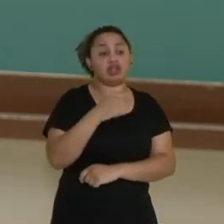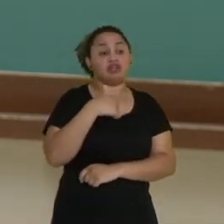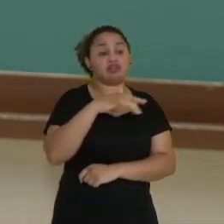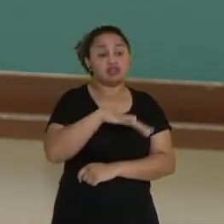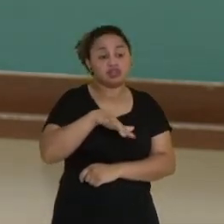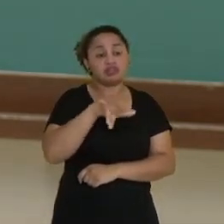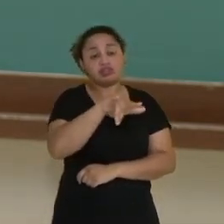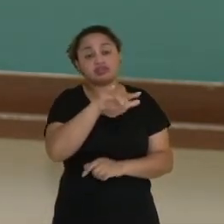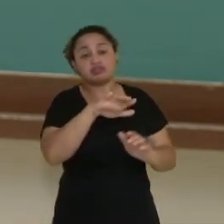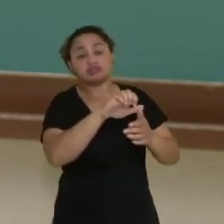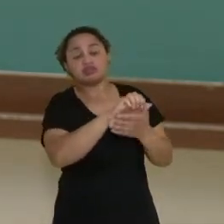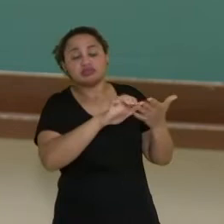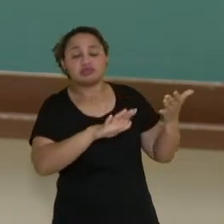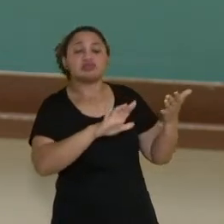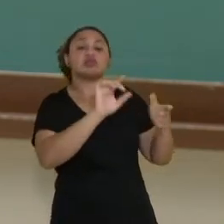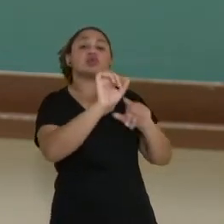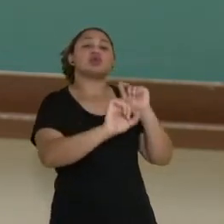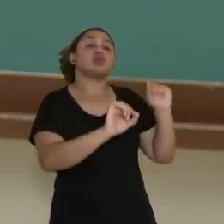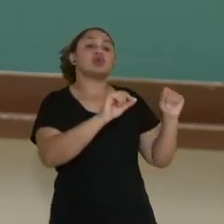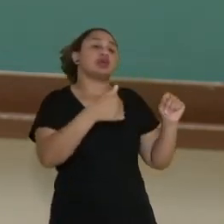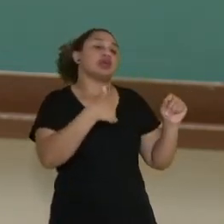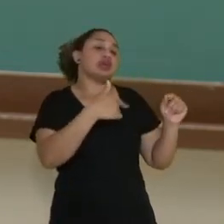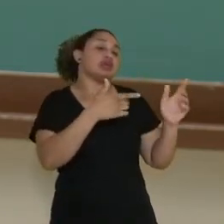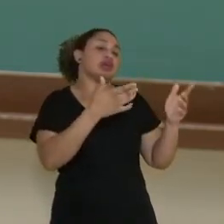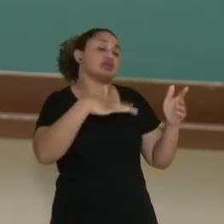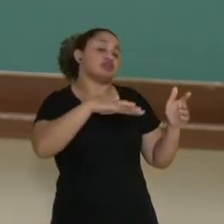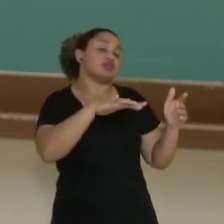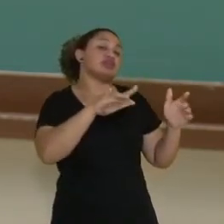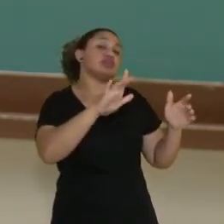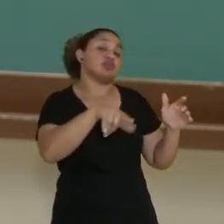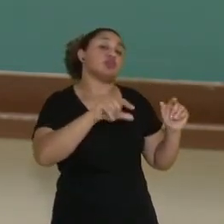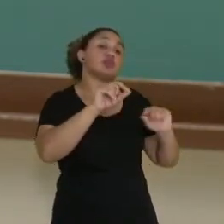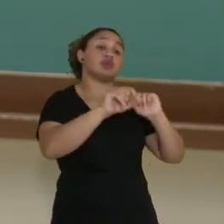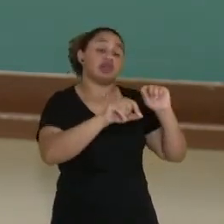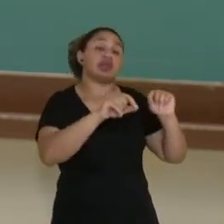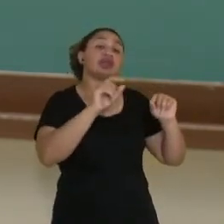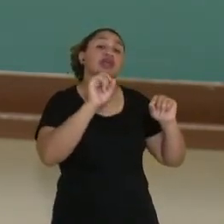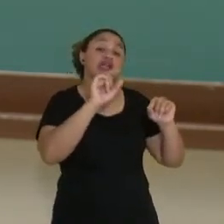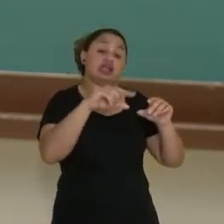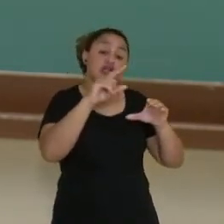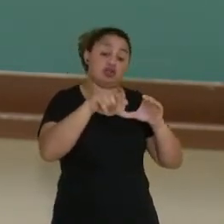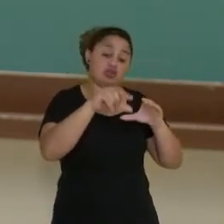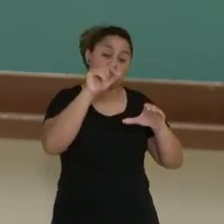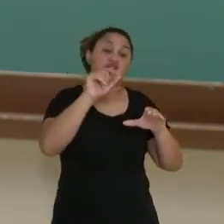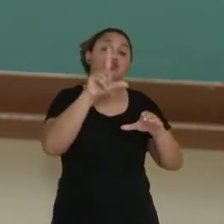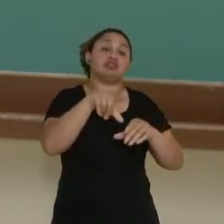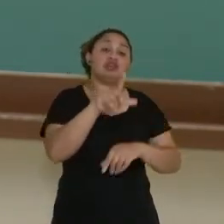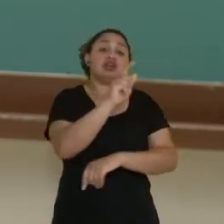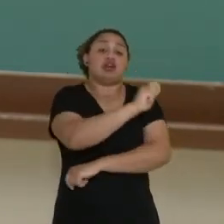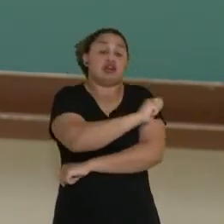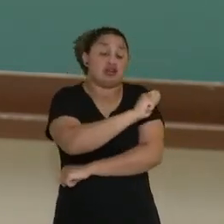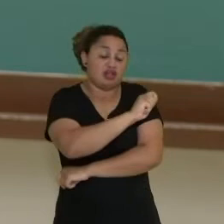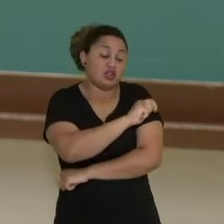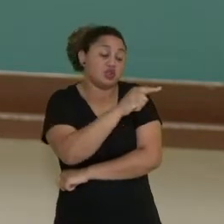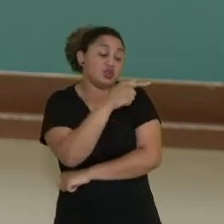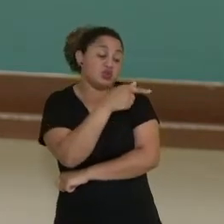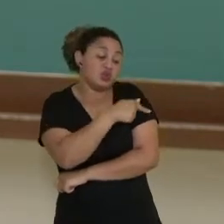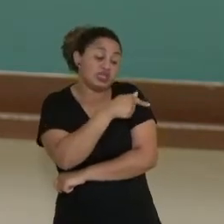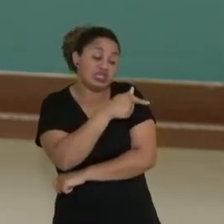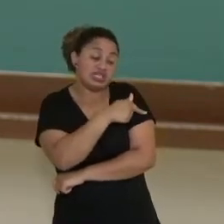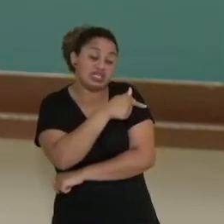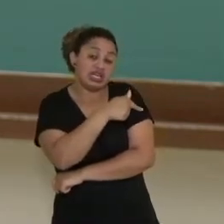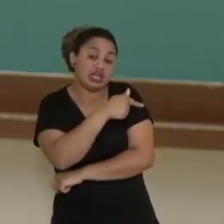exercício. Qual é a condição que o exercício está dando para a gente? A condição é qual é a probabilidade de que um aluno